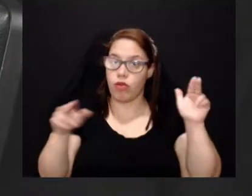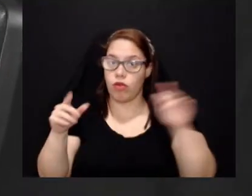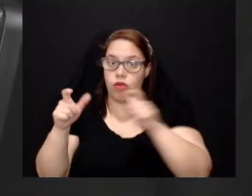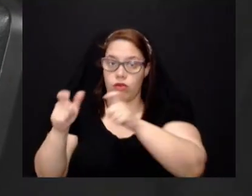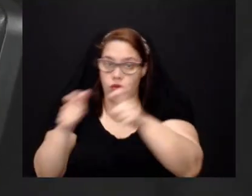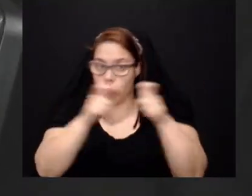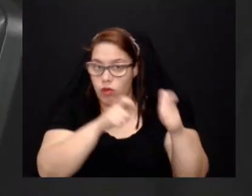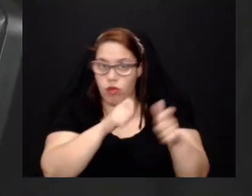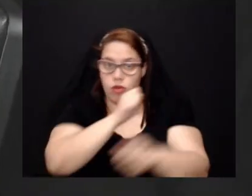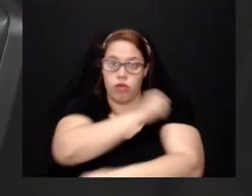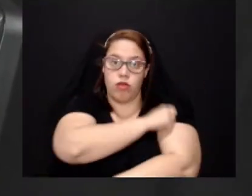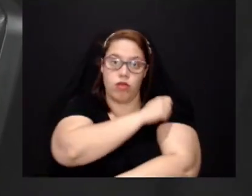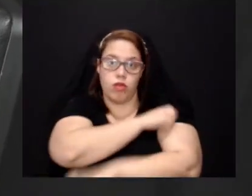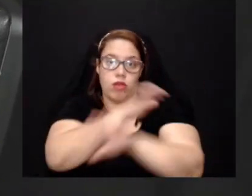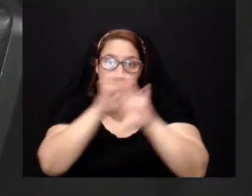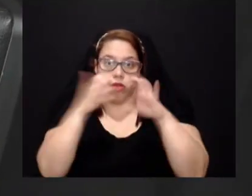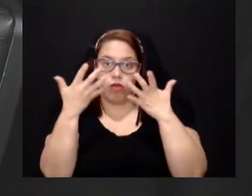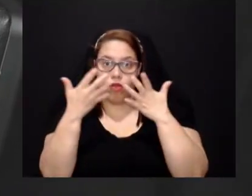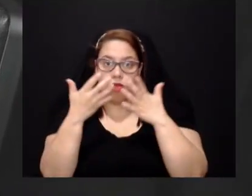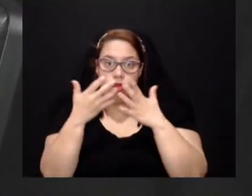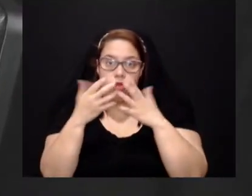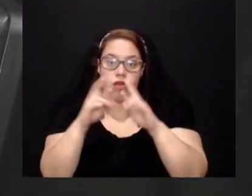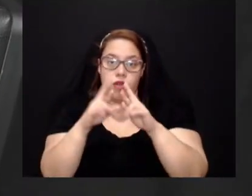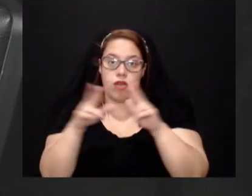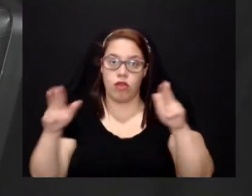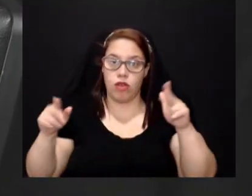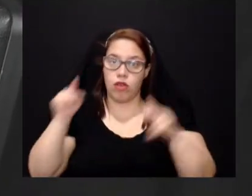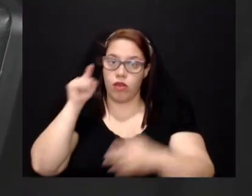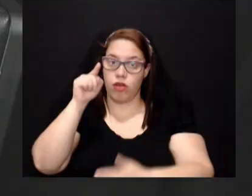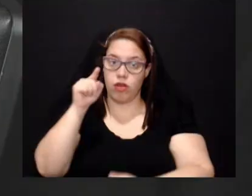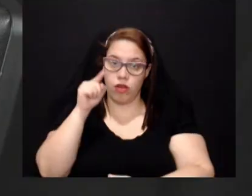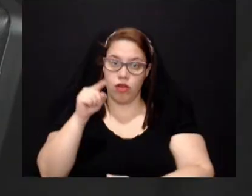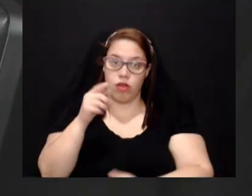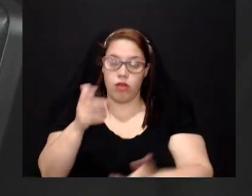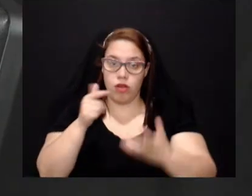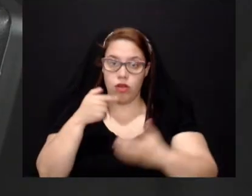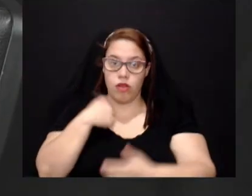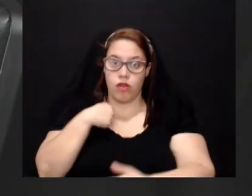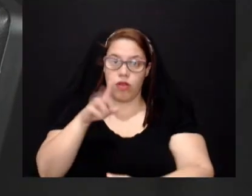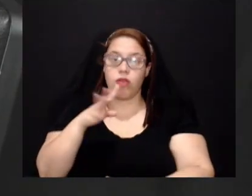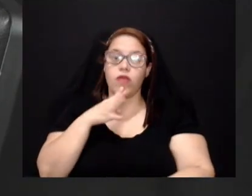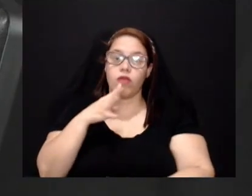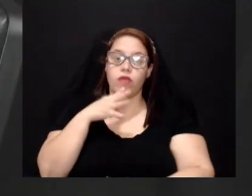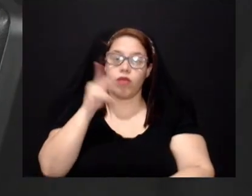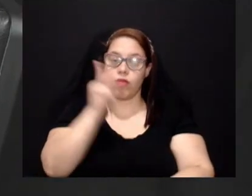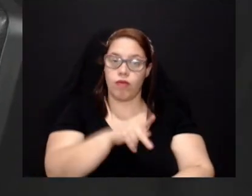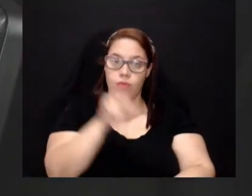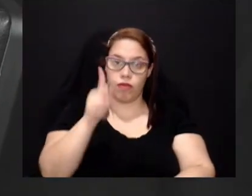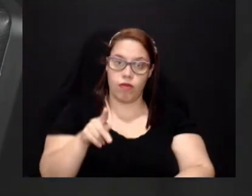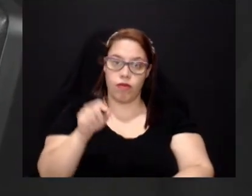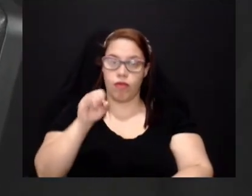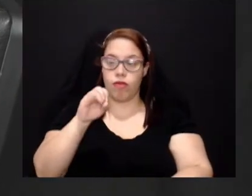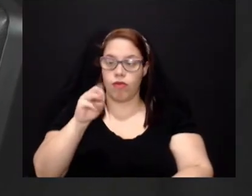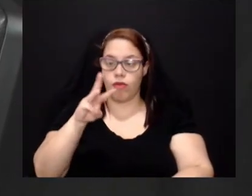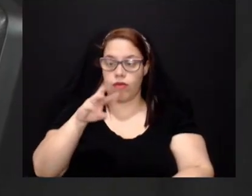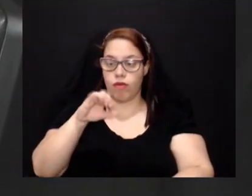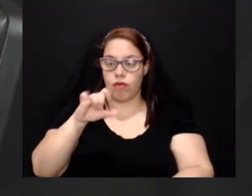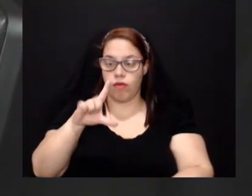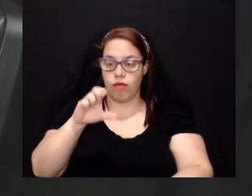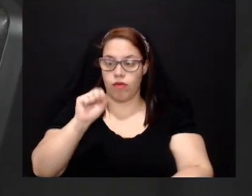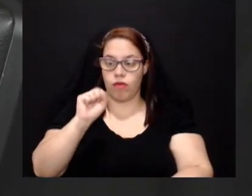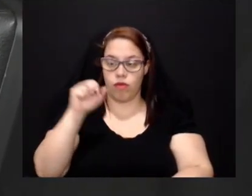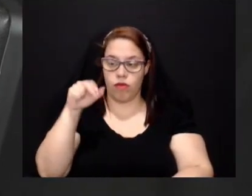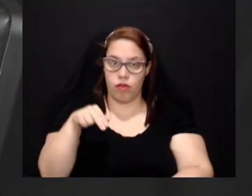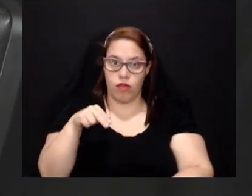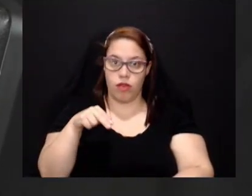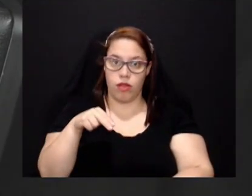festa, que vai ter das diversidades lá, e eu quero que você conheça uma professora, Wilson. E vai o Wilson com a